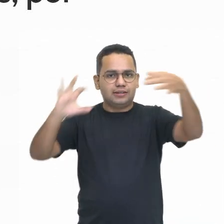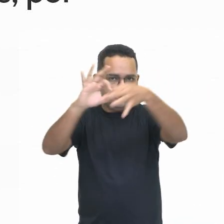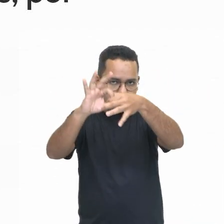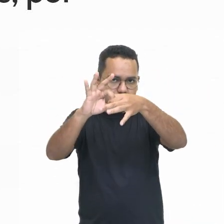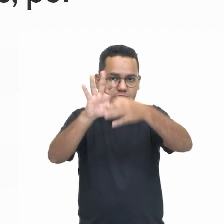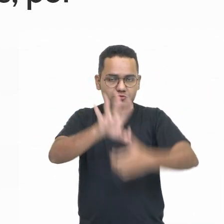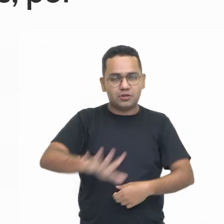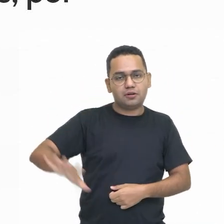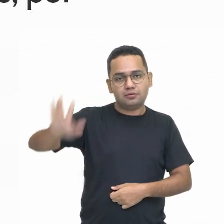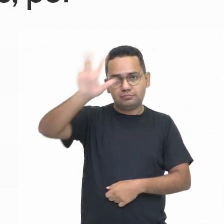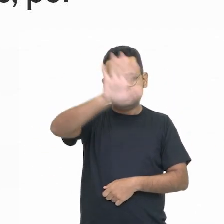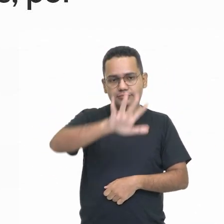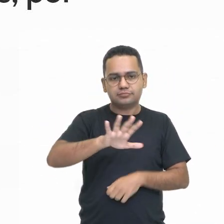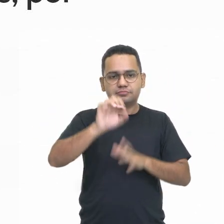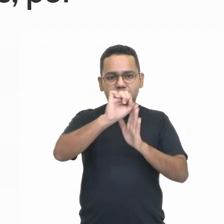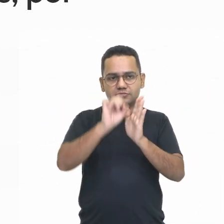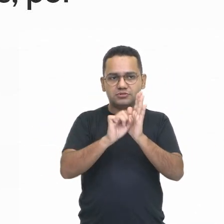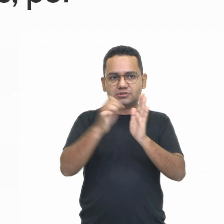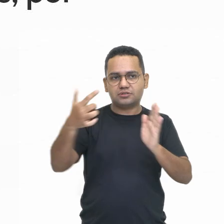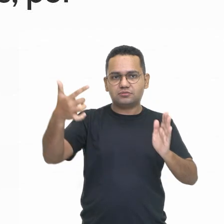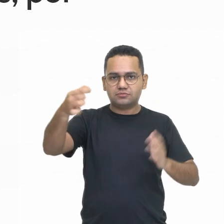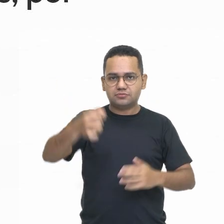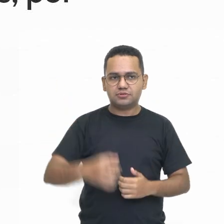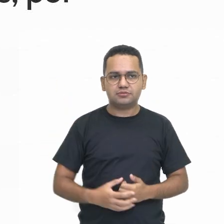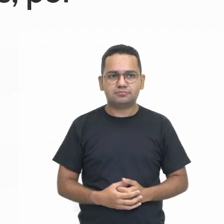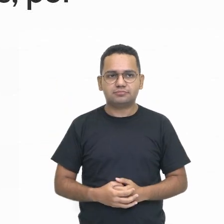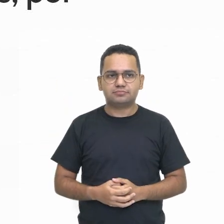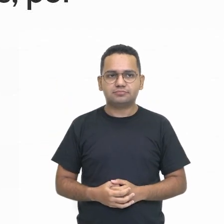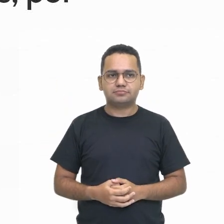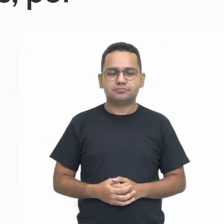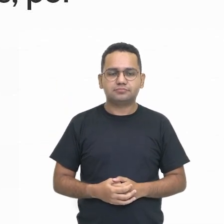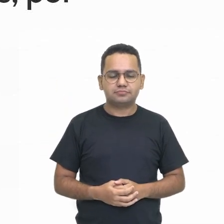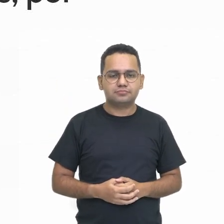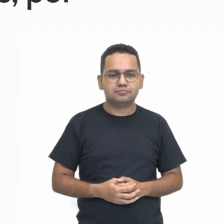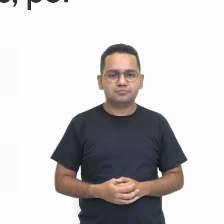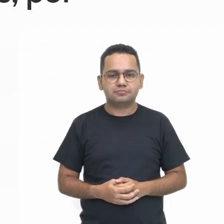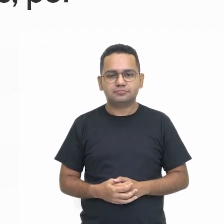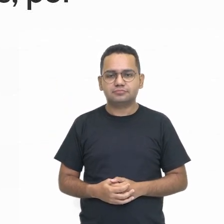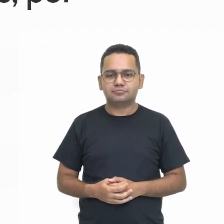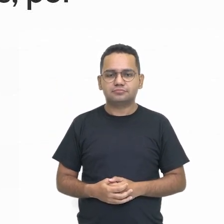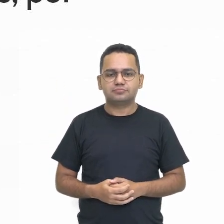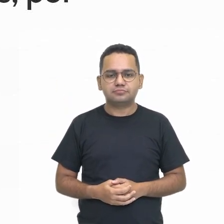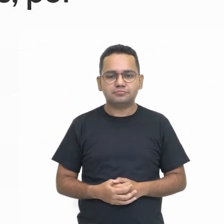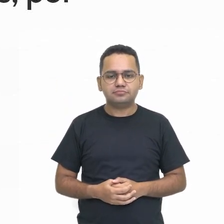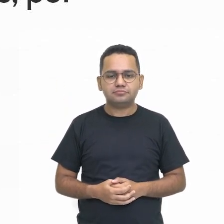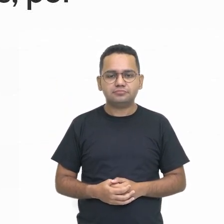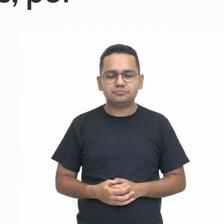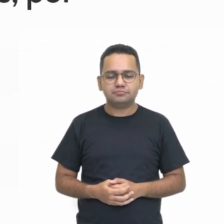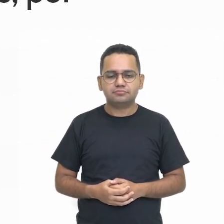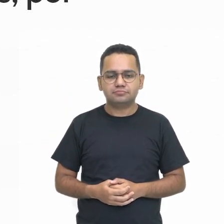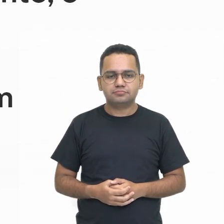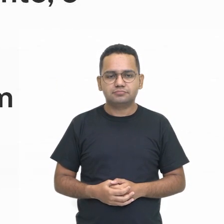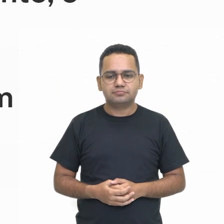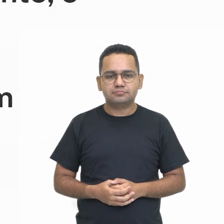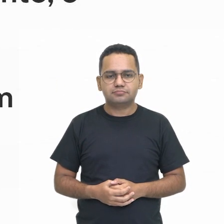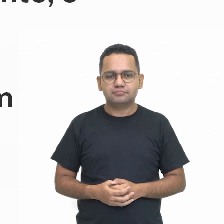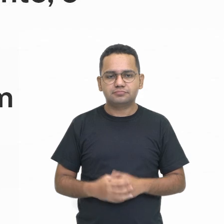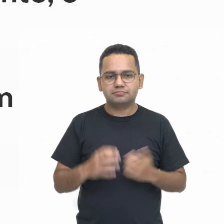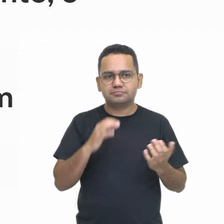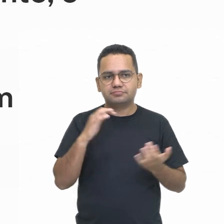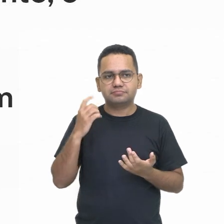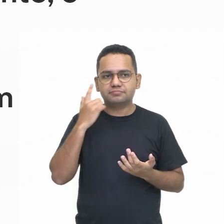falando, né, do século XX, então um pouco mais próximo, né, aos dias atuais, tá bom? E aqui,